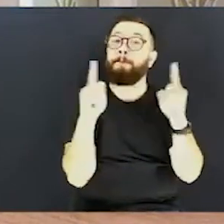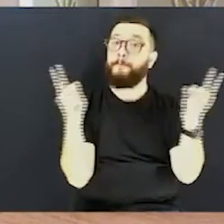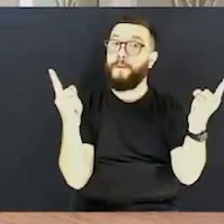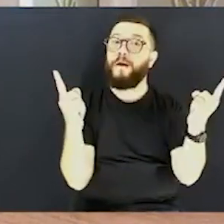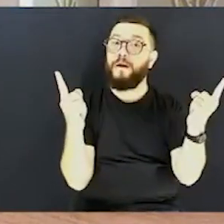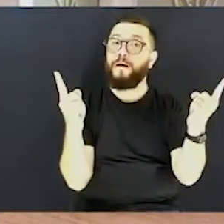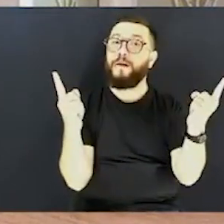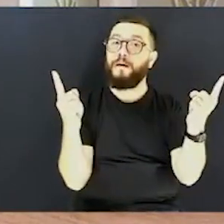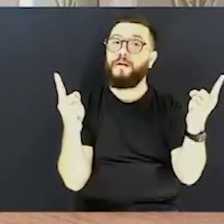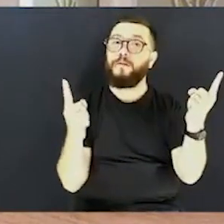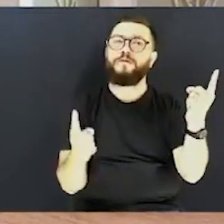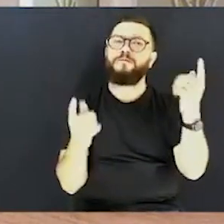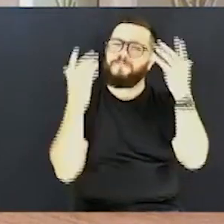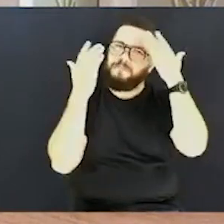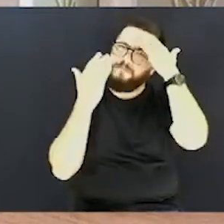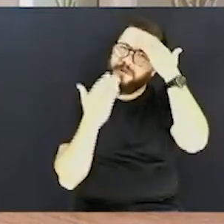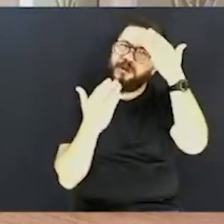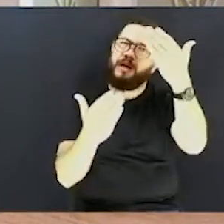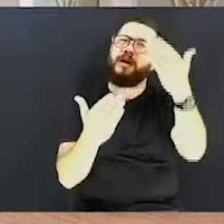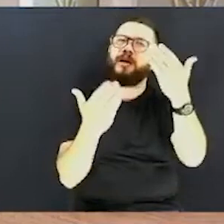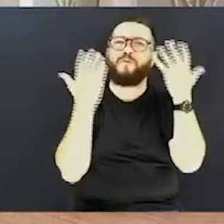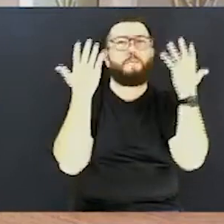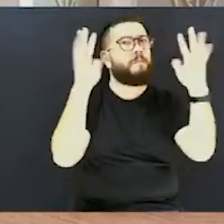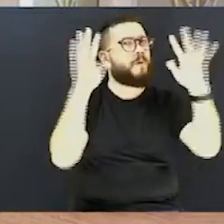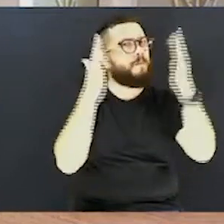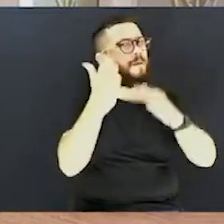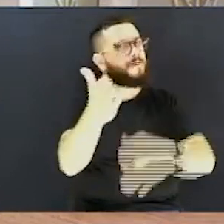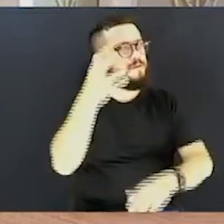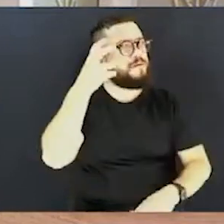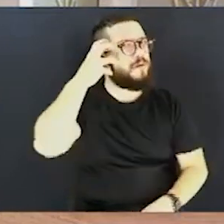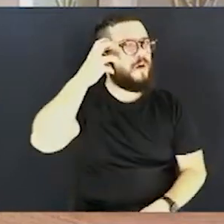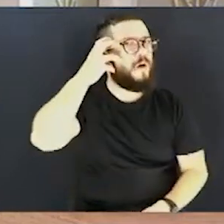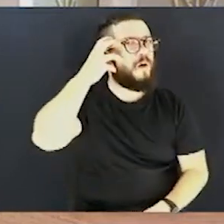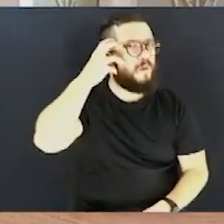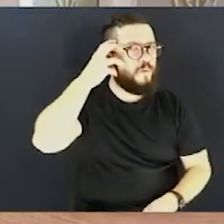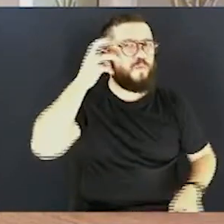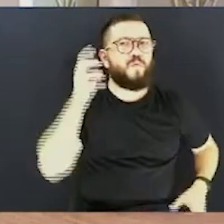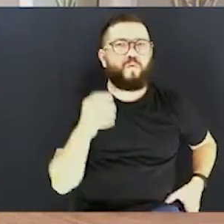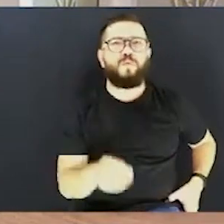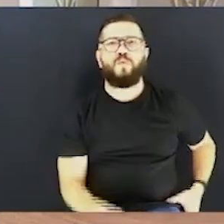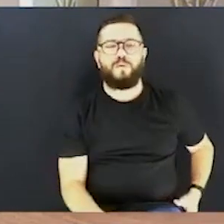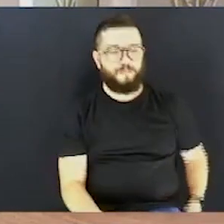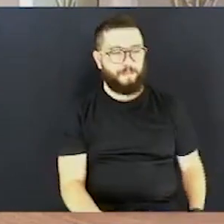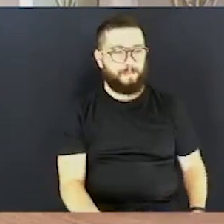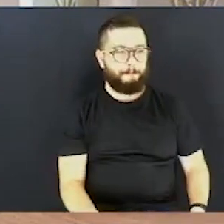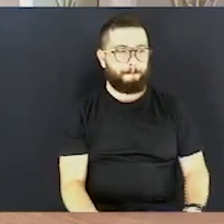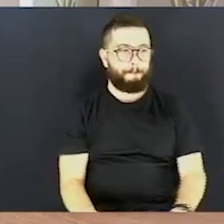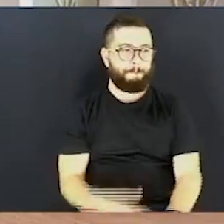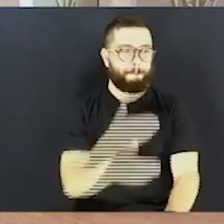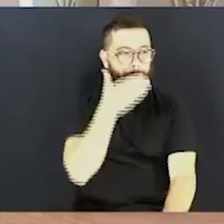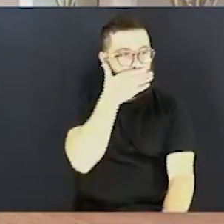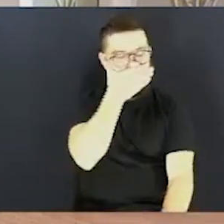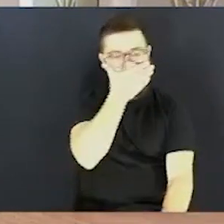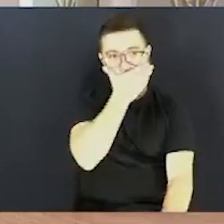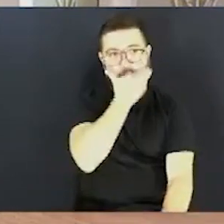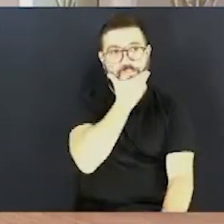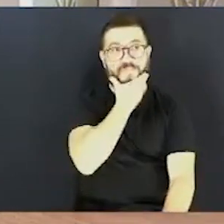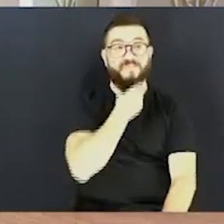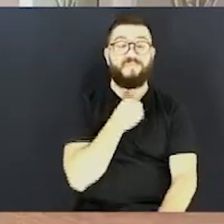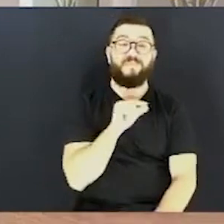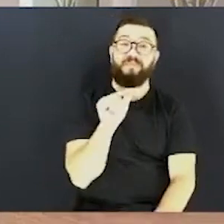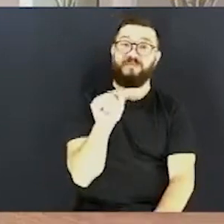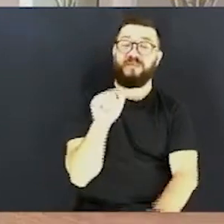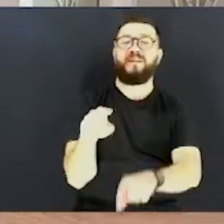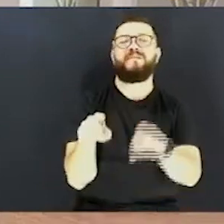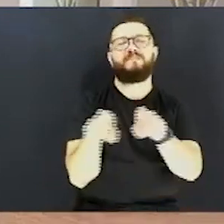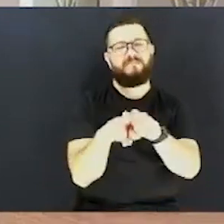que se empenharam, Dalton, por essa plano municipal da primeira infância, mas temos que levar isso